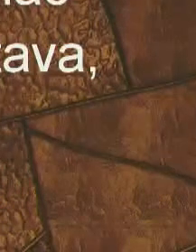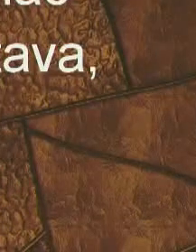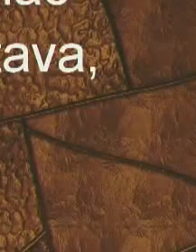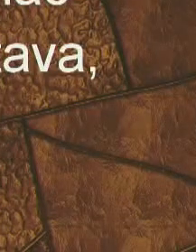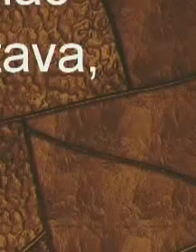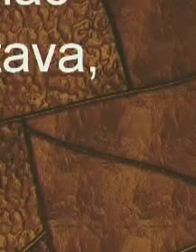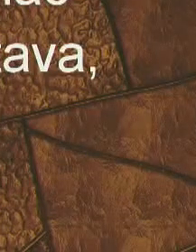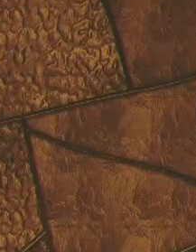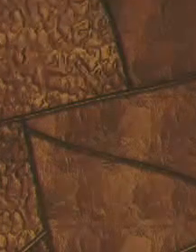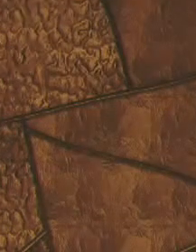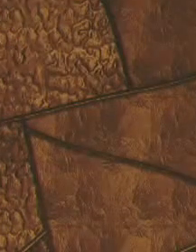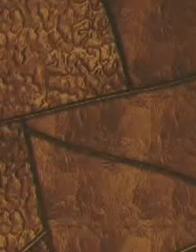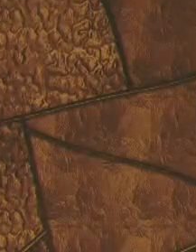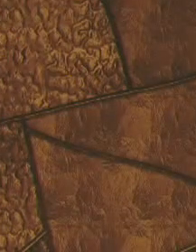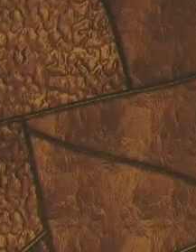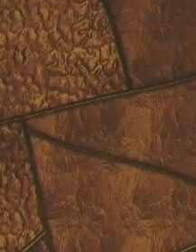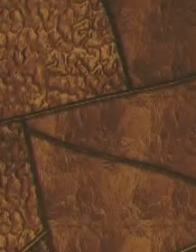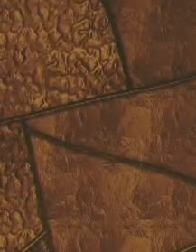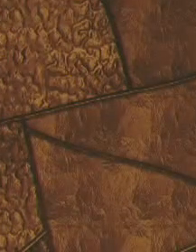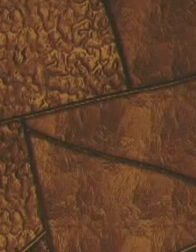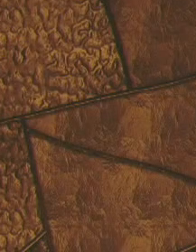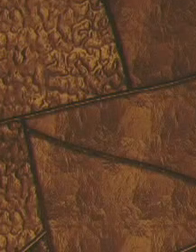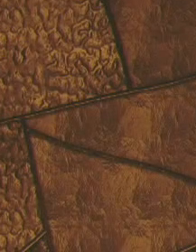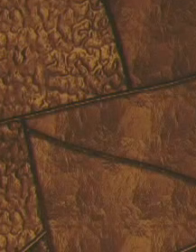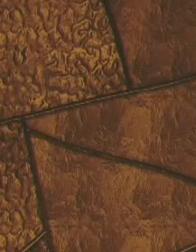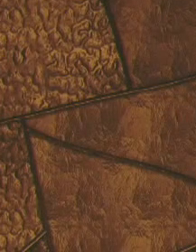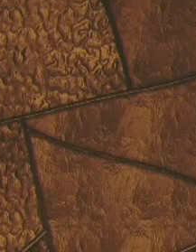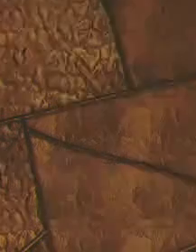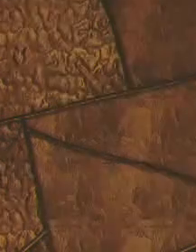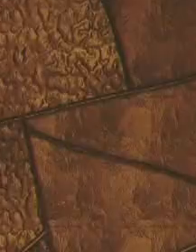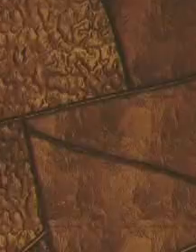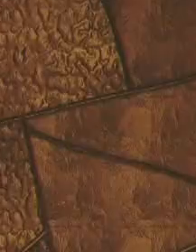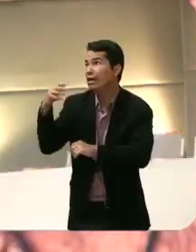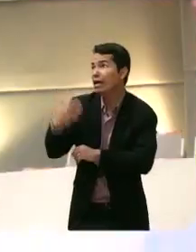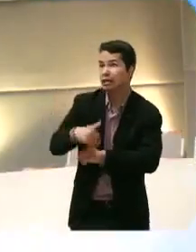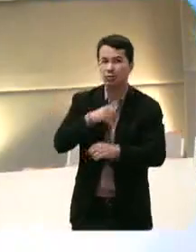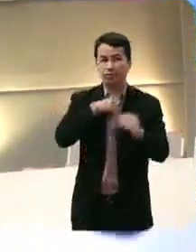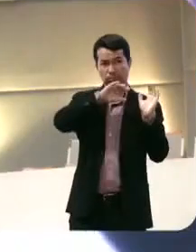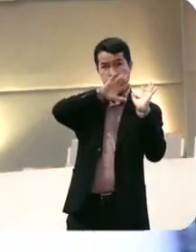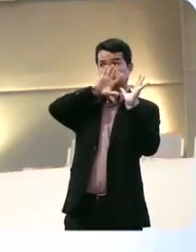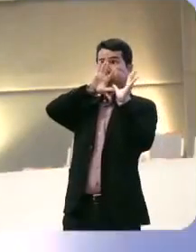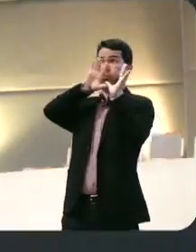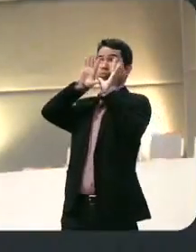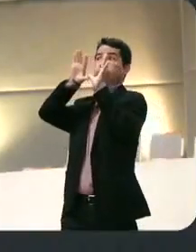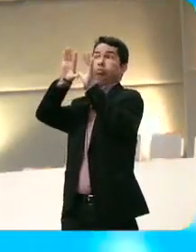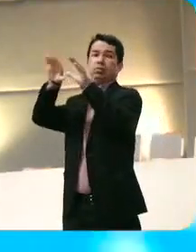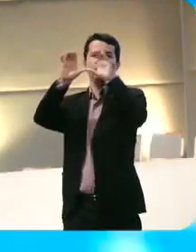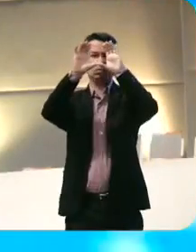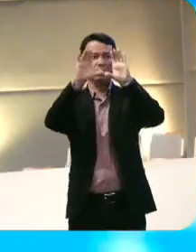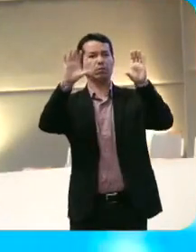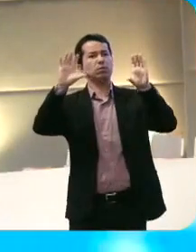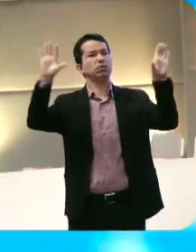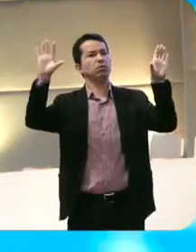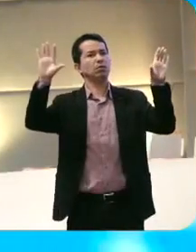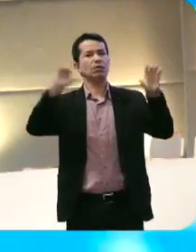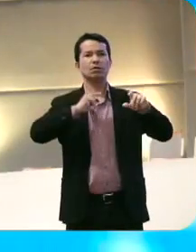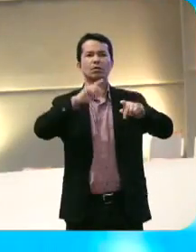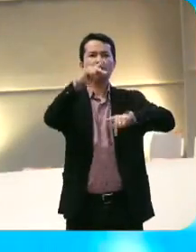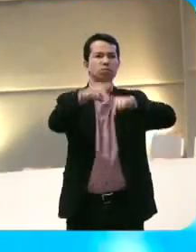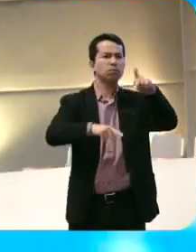iam. Conforme a ordem do Senhor, eles faziam. Uma comunidade inteira que vivia